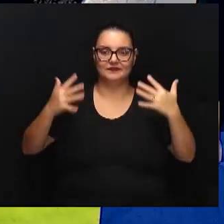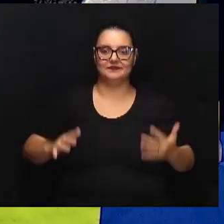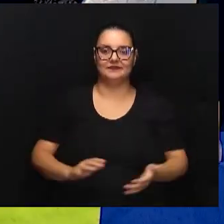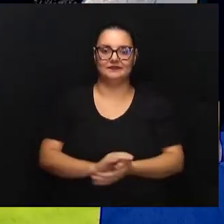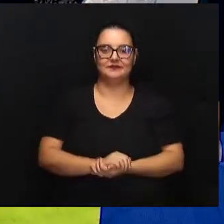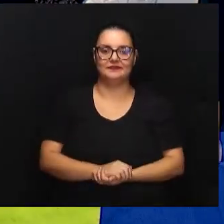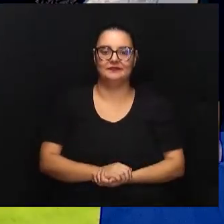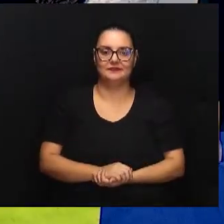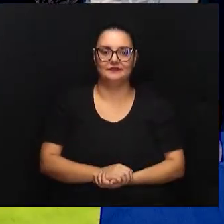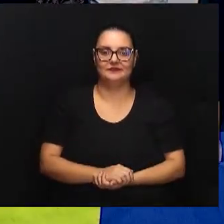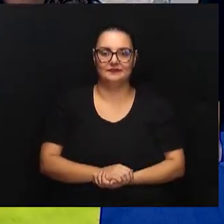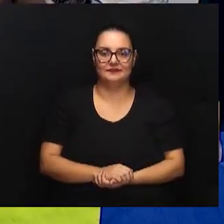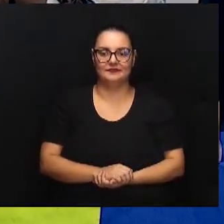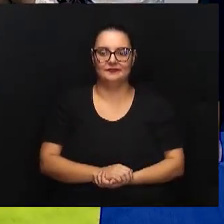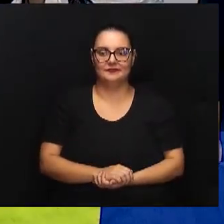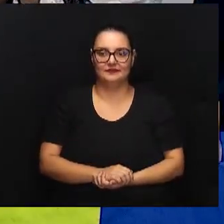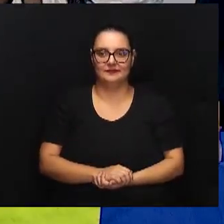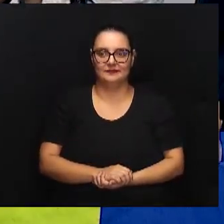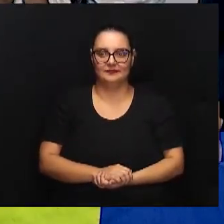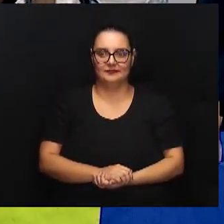animadíssima. Muitíssimo obrigada.